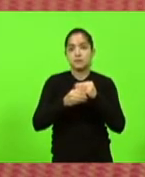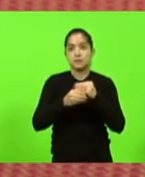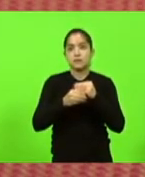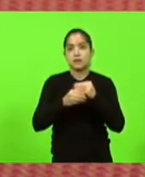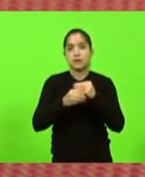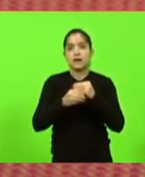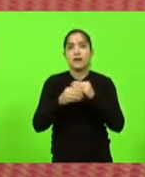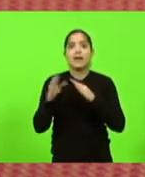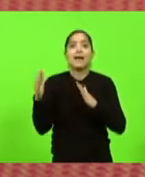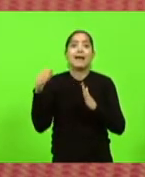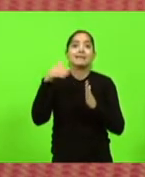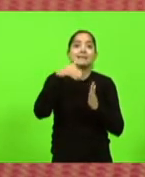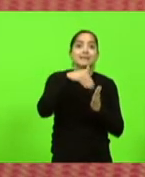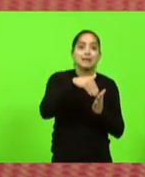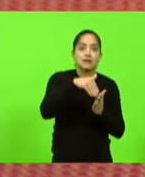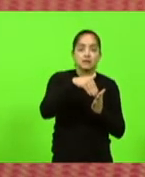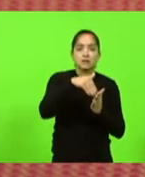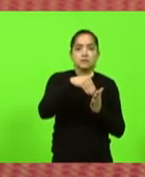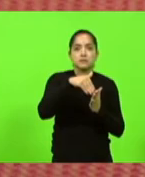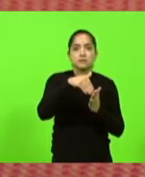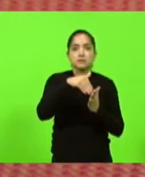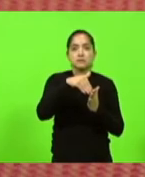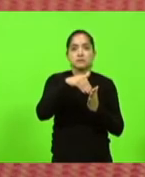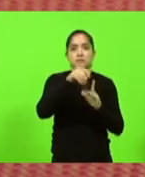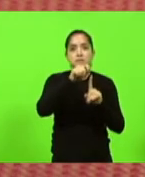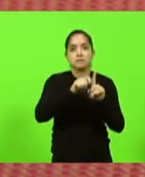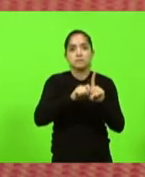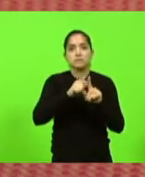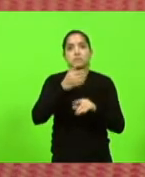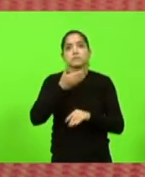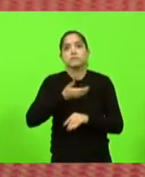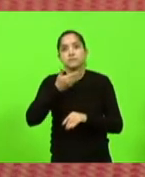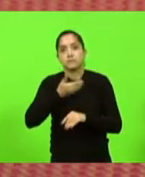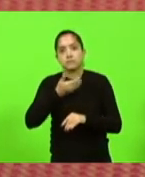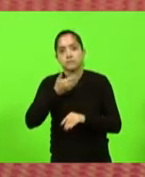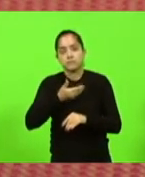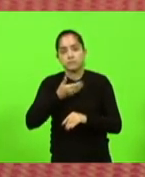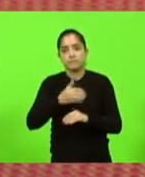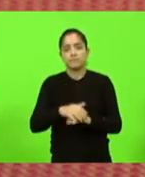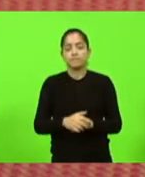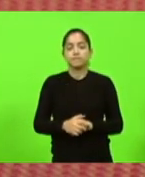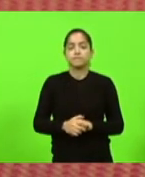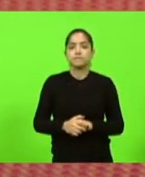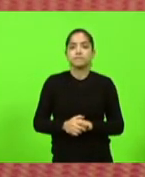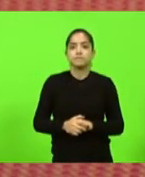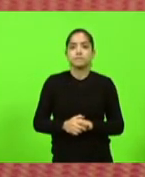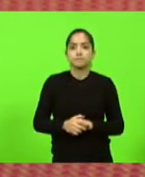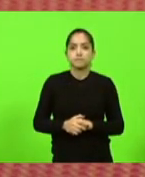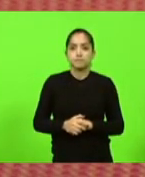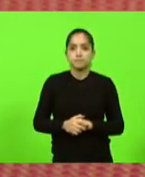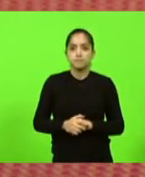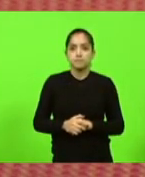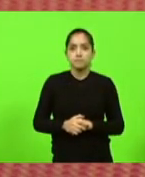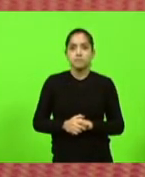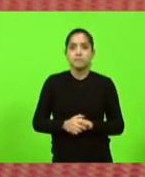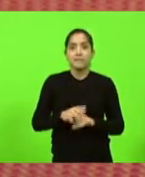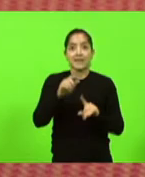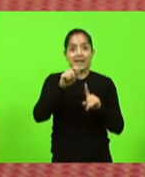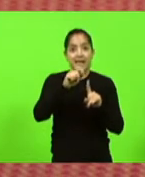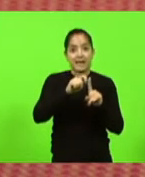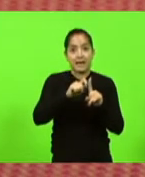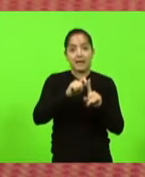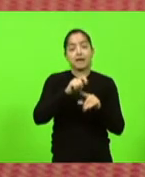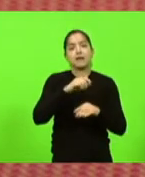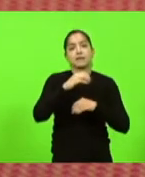até dezembro de 2020, ele não diz de o mês tal até o mês tal. Até 2020,